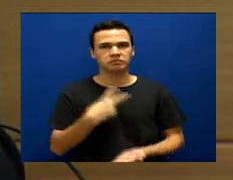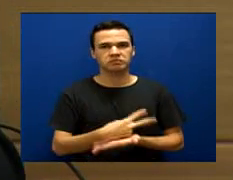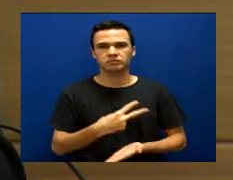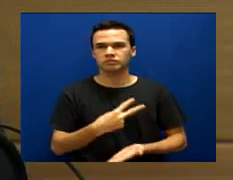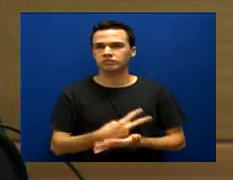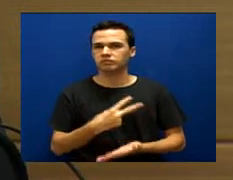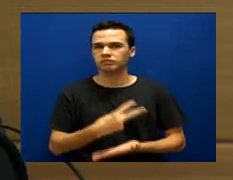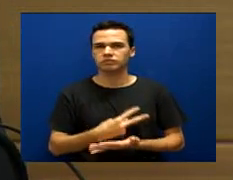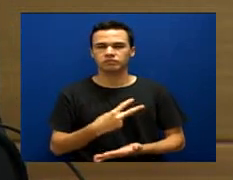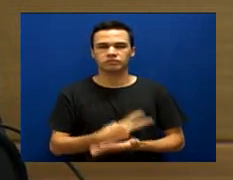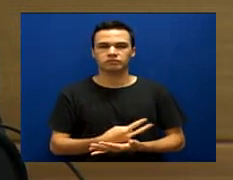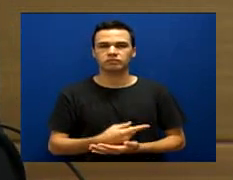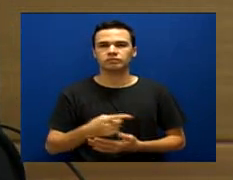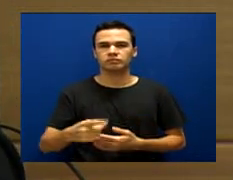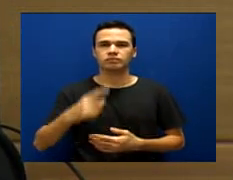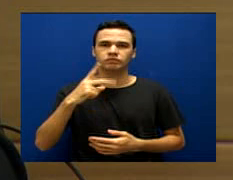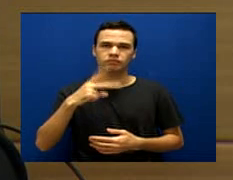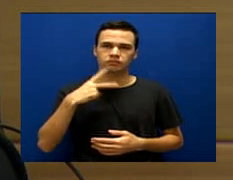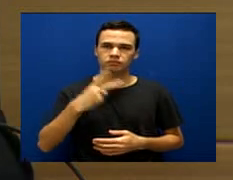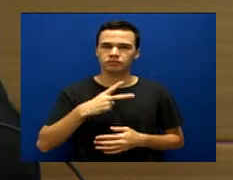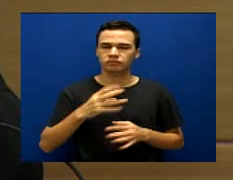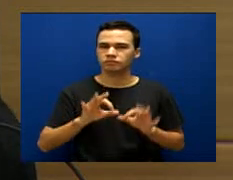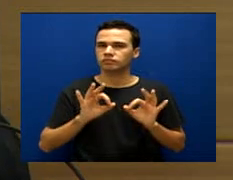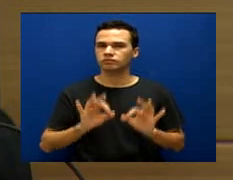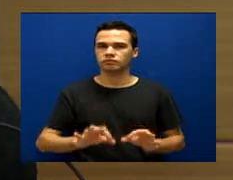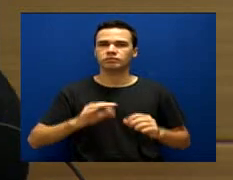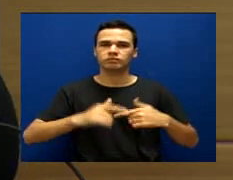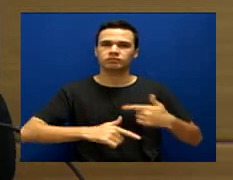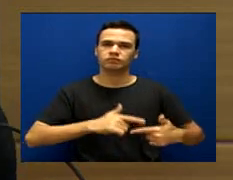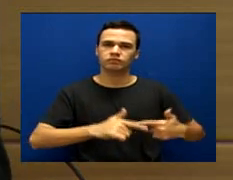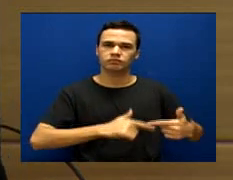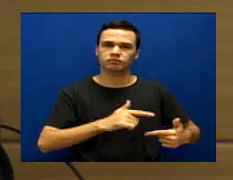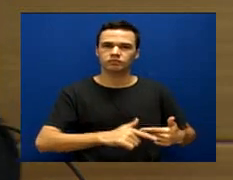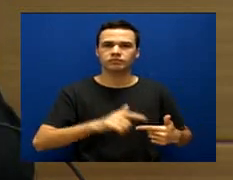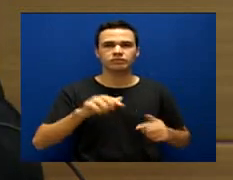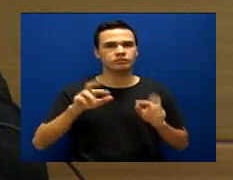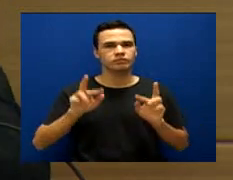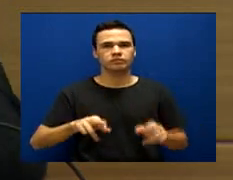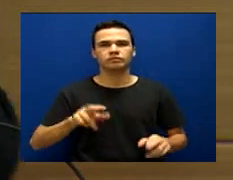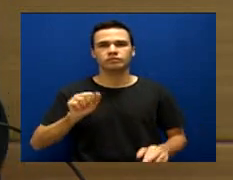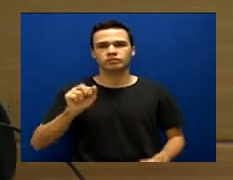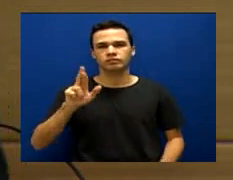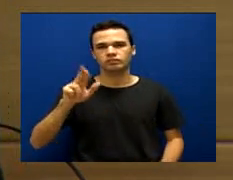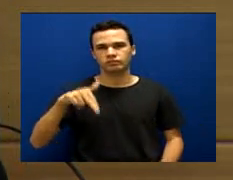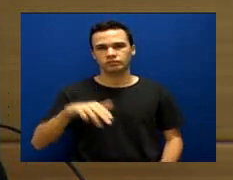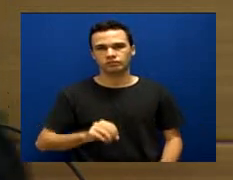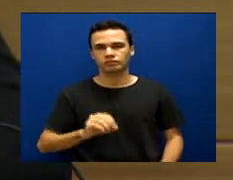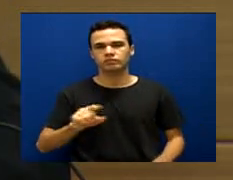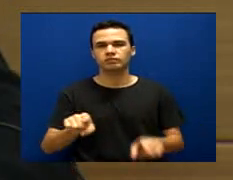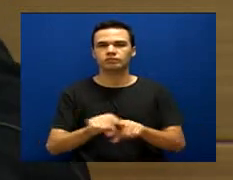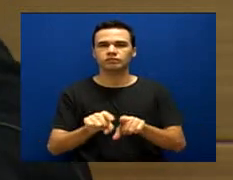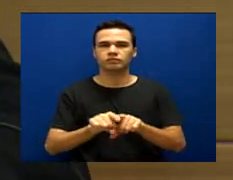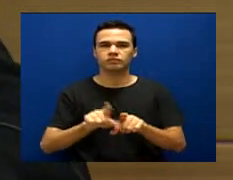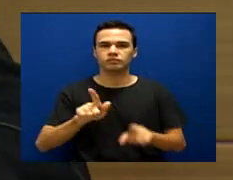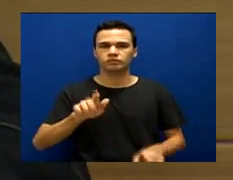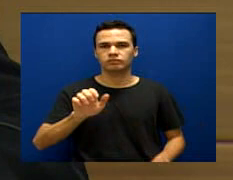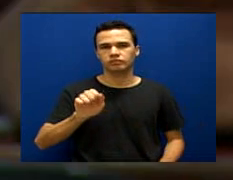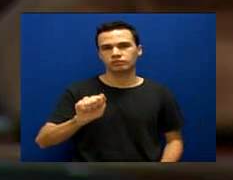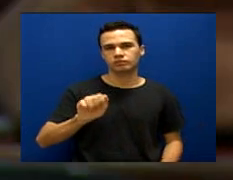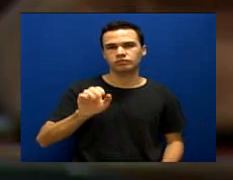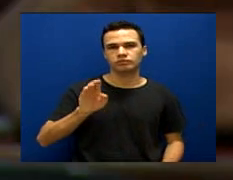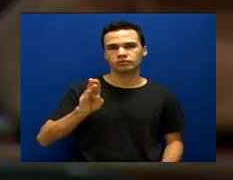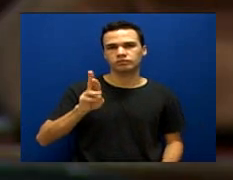continua sendo vereadora de fato, sempre trabalhando, como o Arnaud, enfim, ou o Gabriel, que não são vereadores de